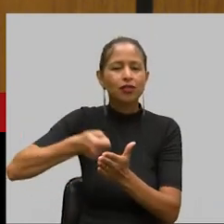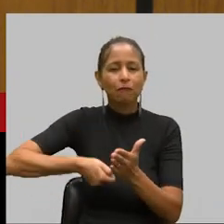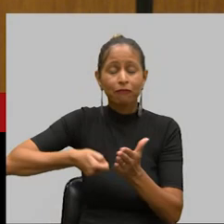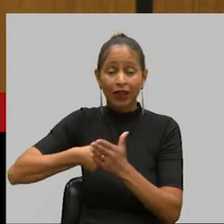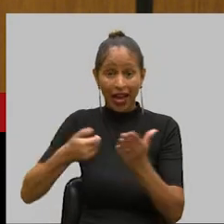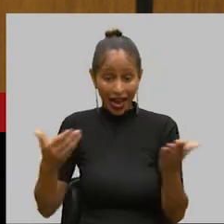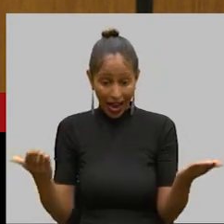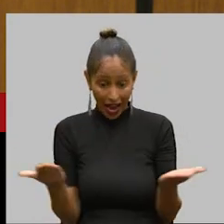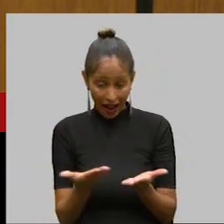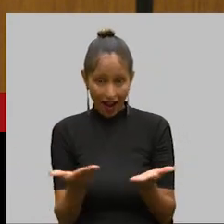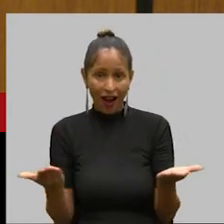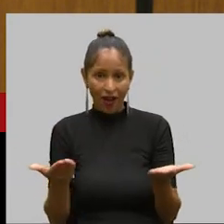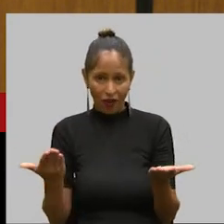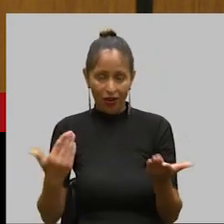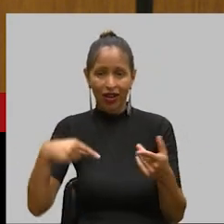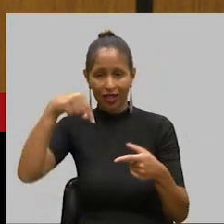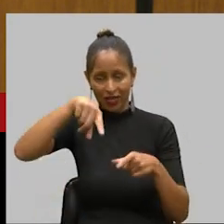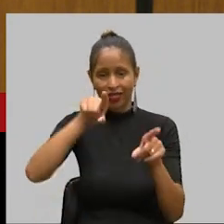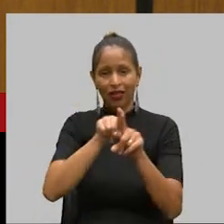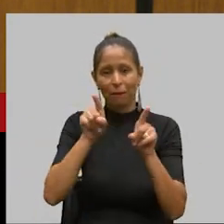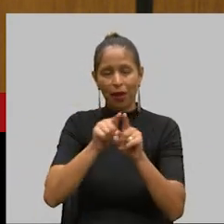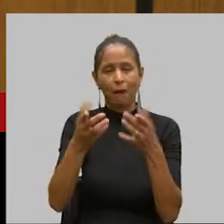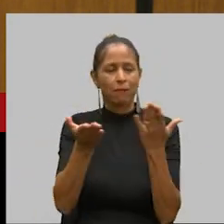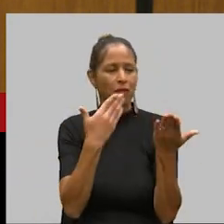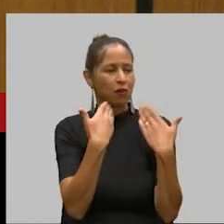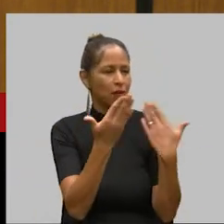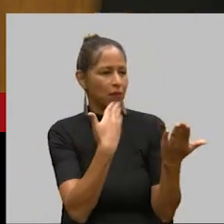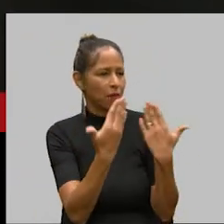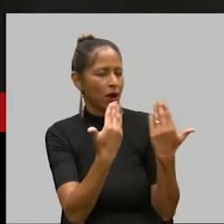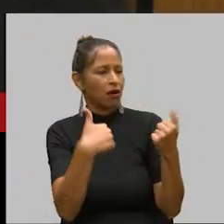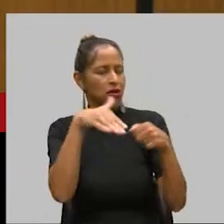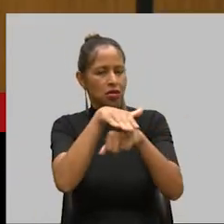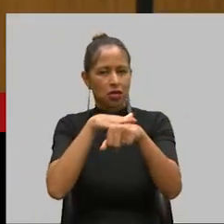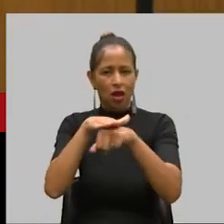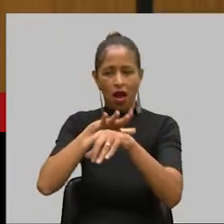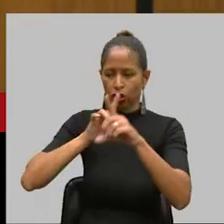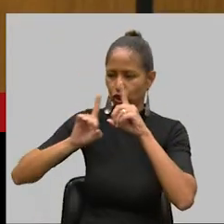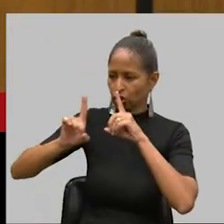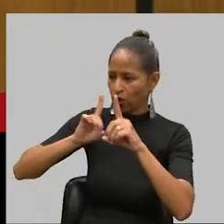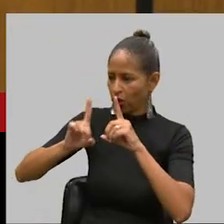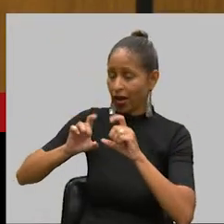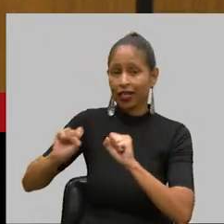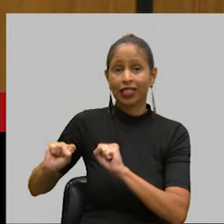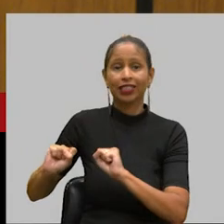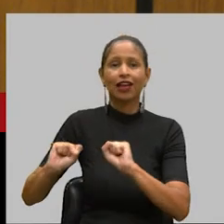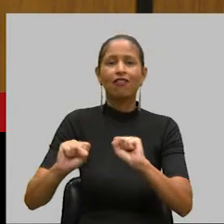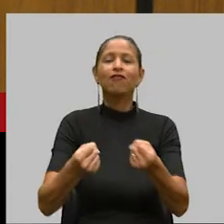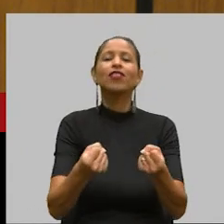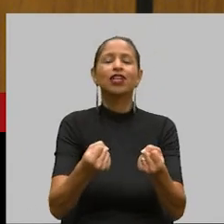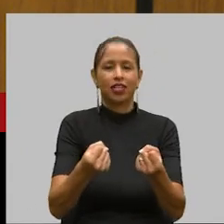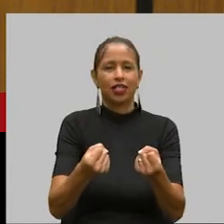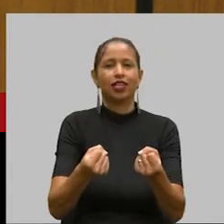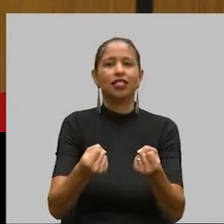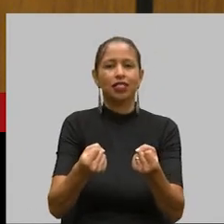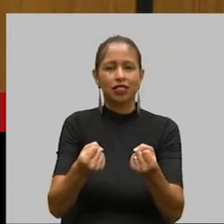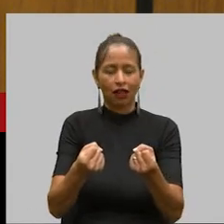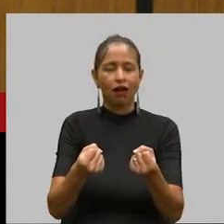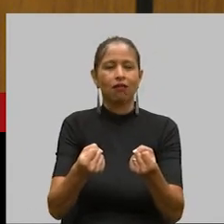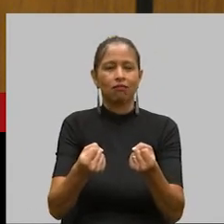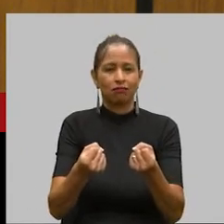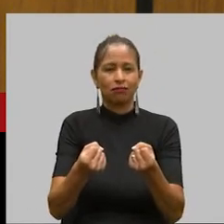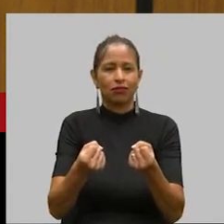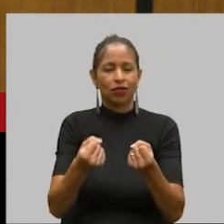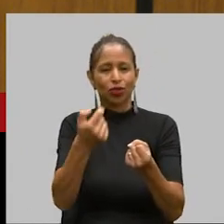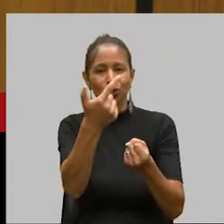agora estão aqui também para poder debater E dialogar na defesa e na positivação